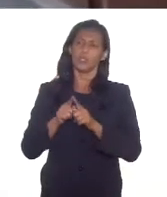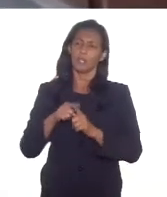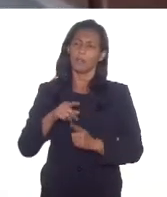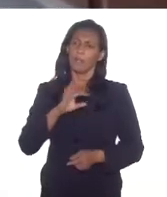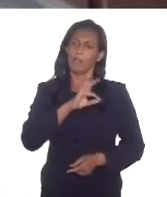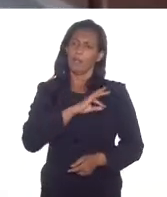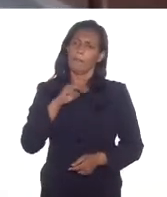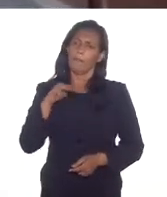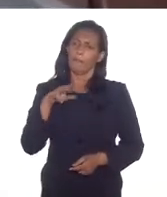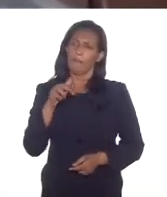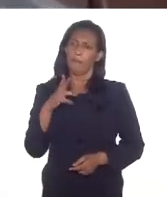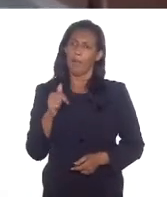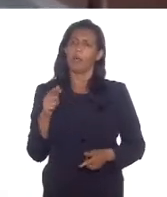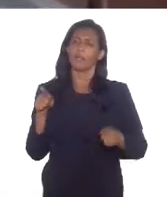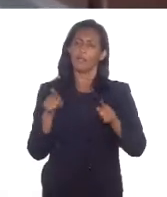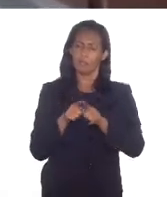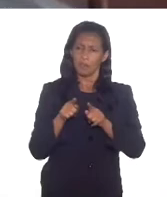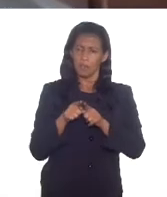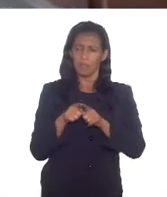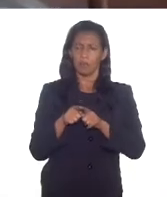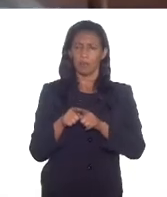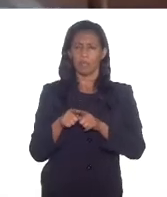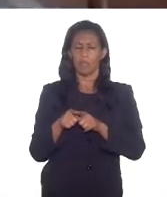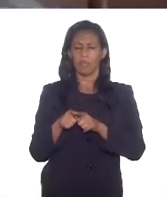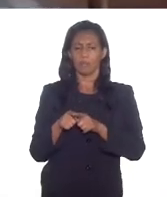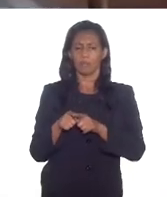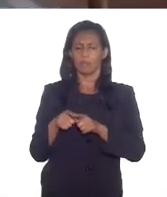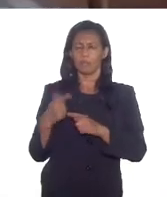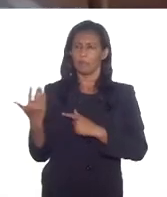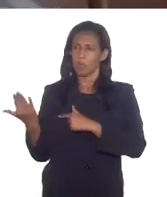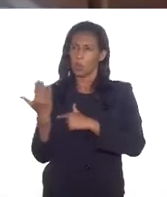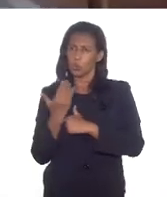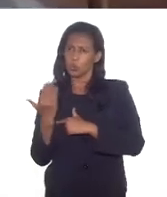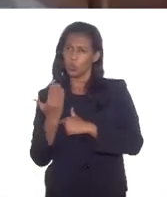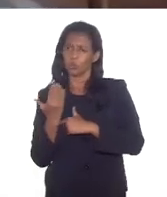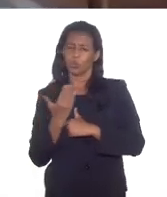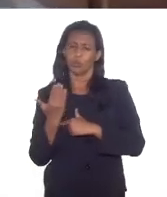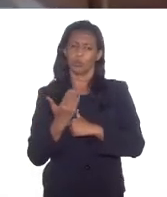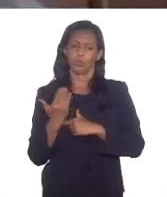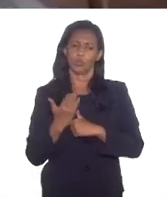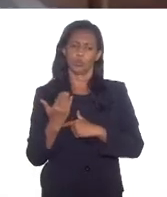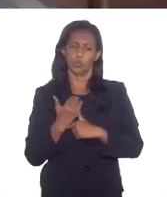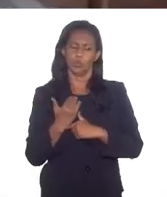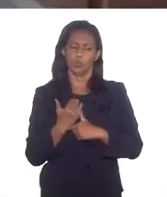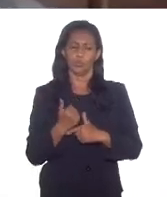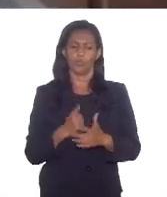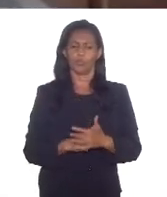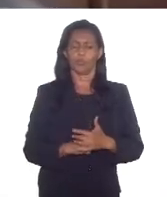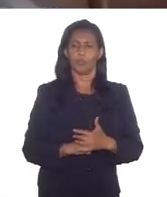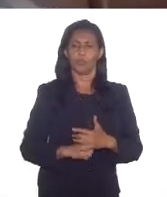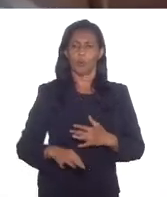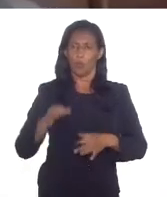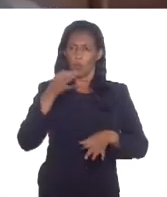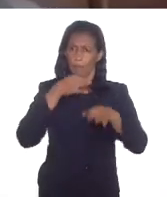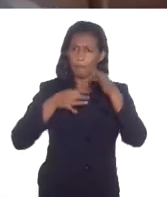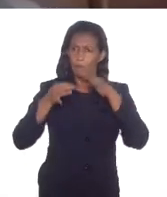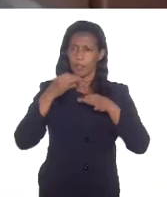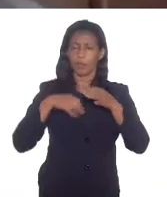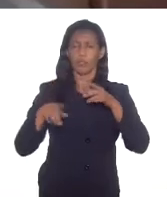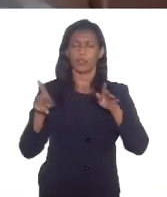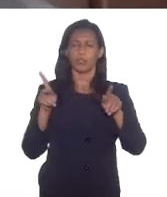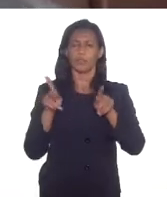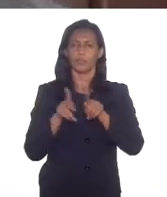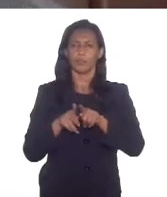esteve, mas que também, né, dividiu comigo alguns apontamentos recebidos por ela, por parte do Ministério Público